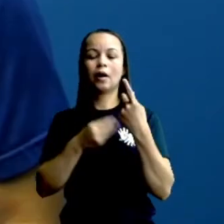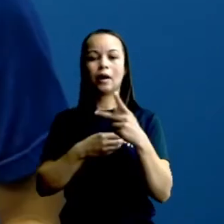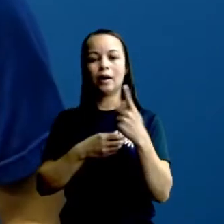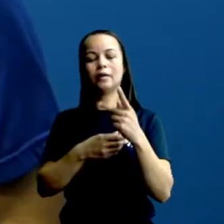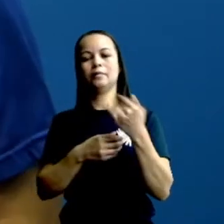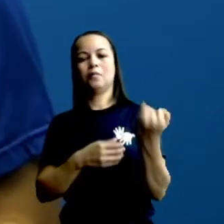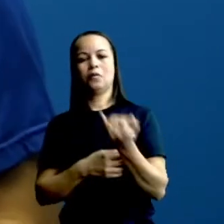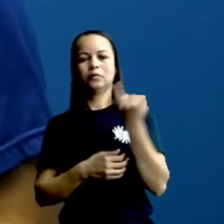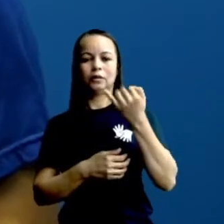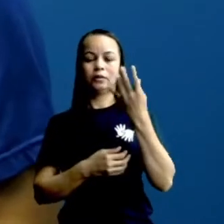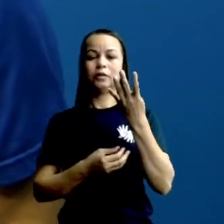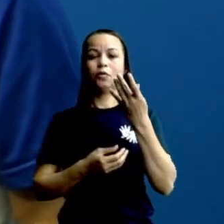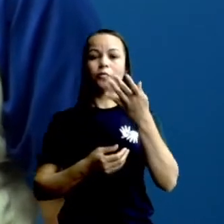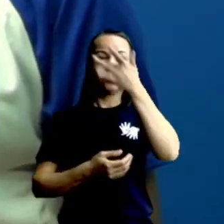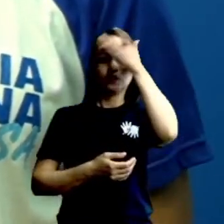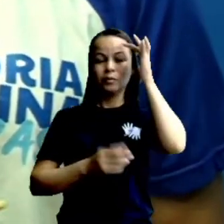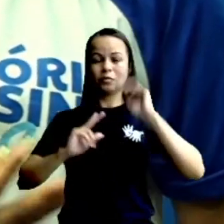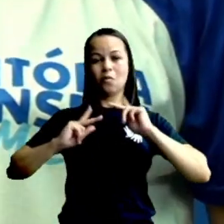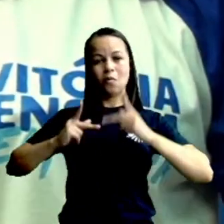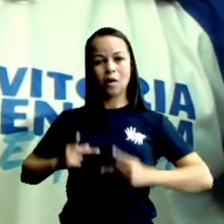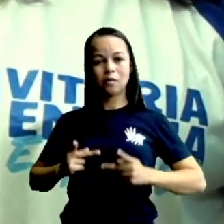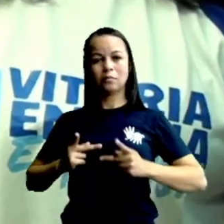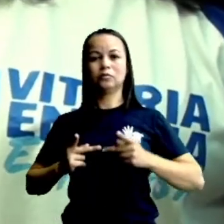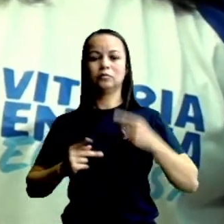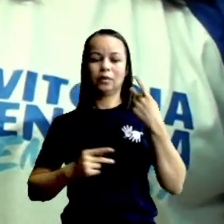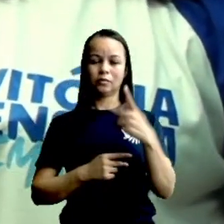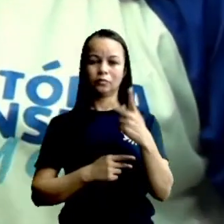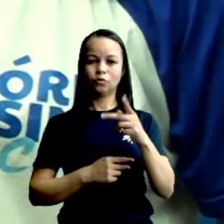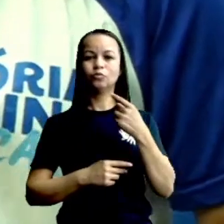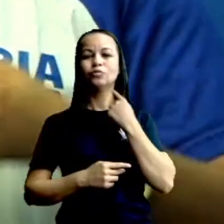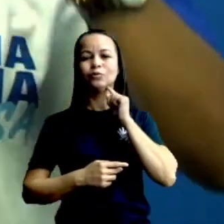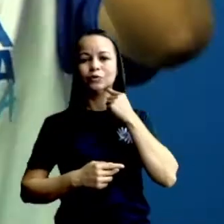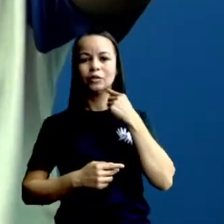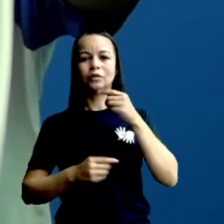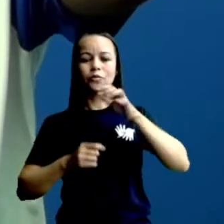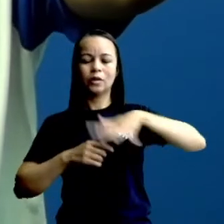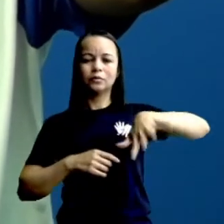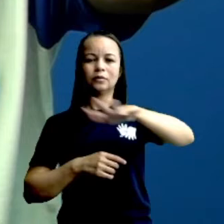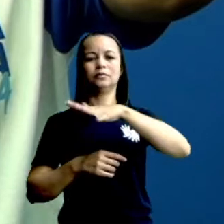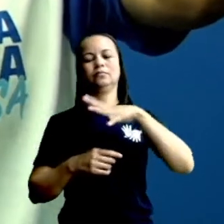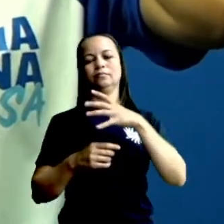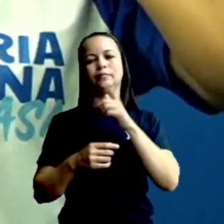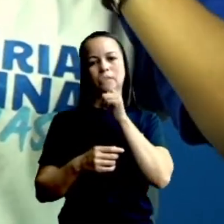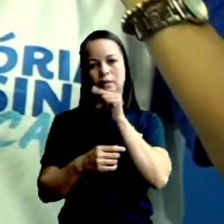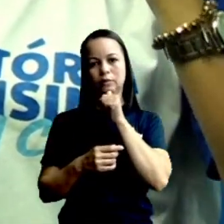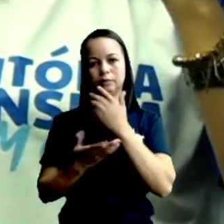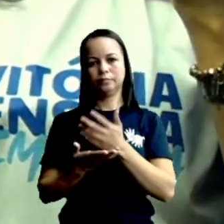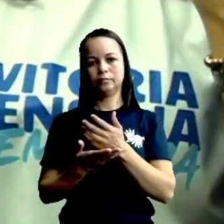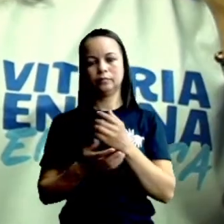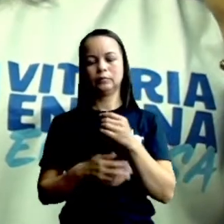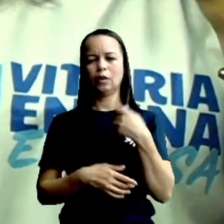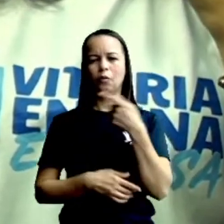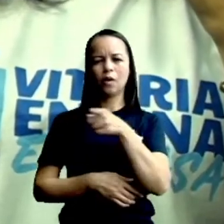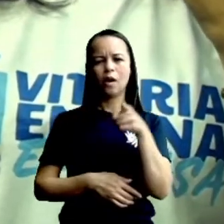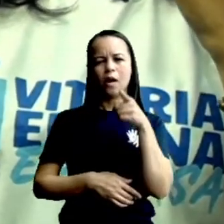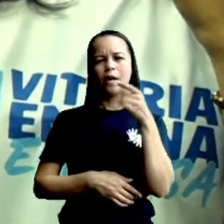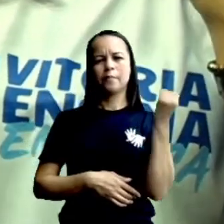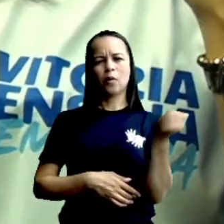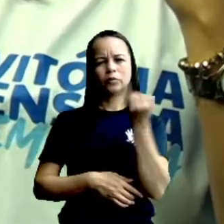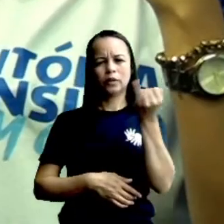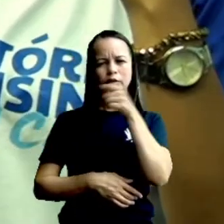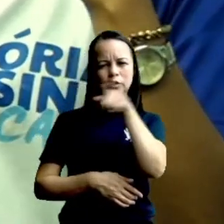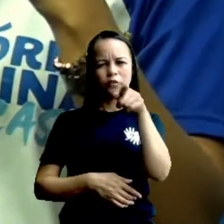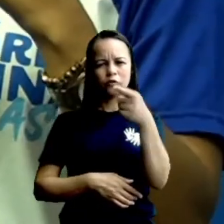está poluindo esses grandes reservatórios de água, tá bom? Então, é importante você colocar na sua